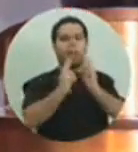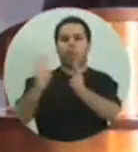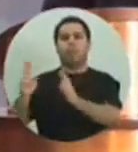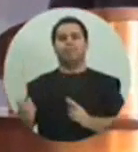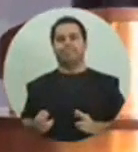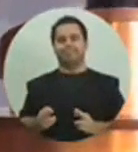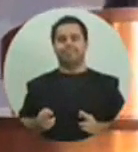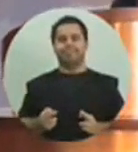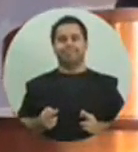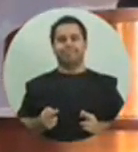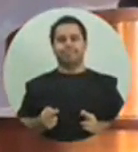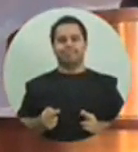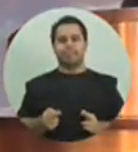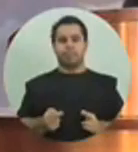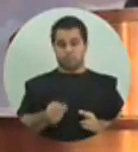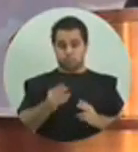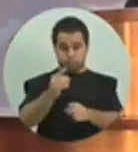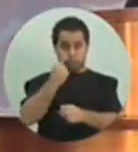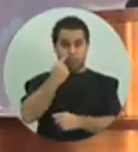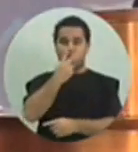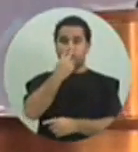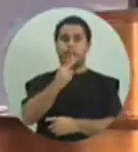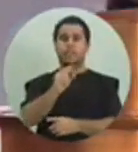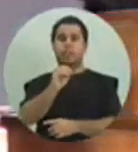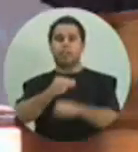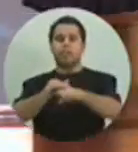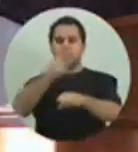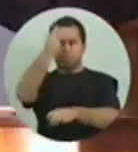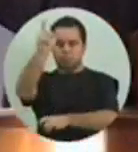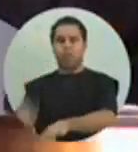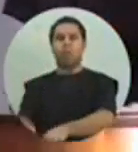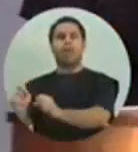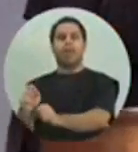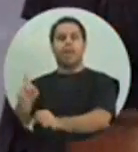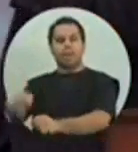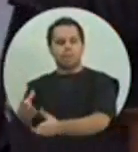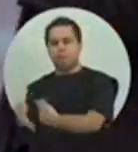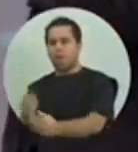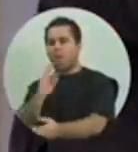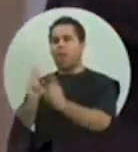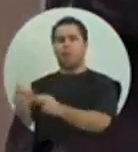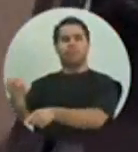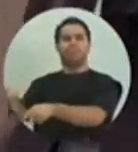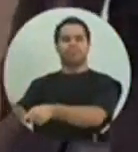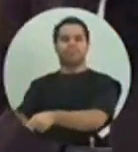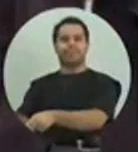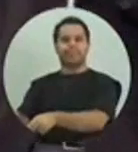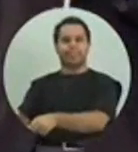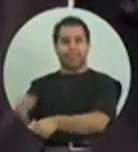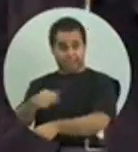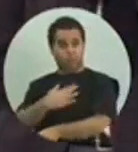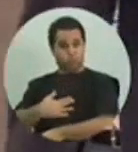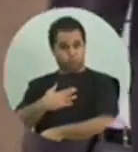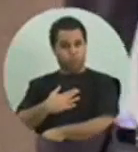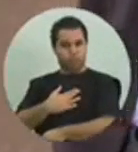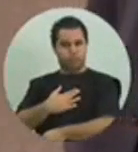fazia ser reclamões. Você já conversou com alguém reclamão? Já?